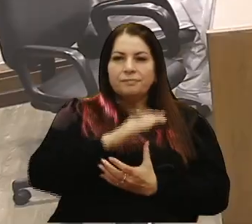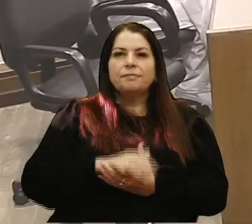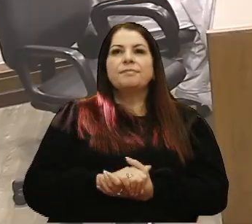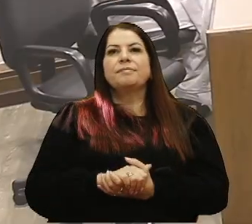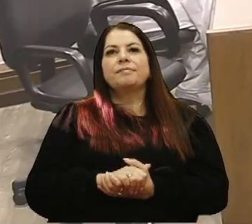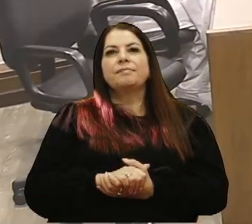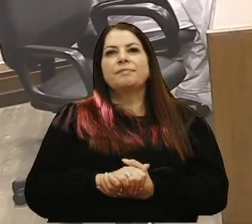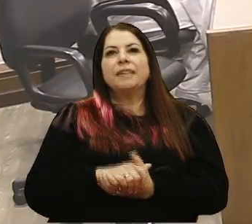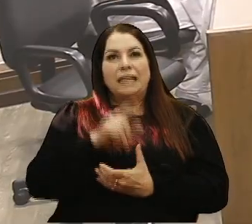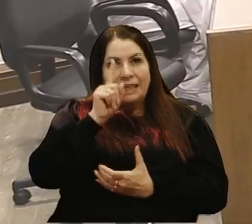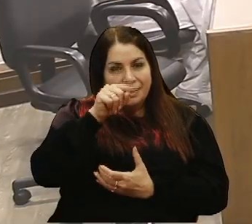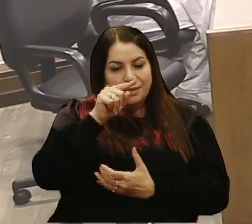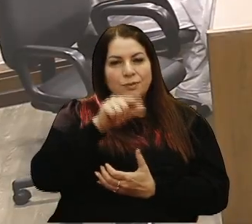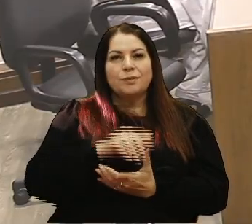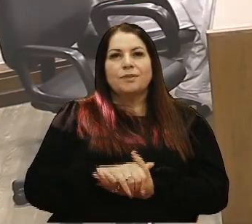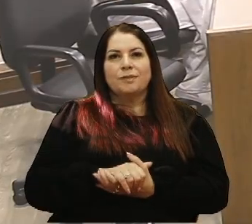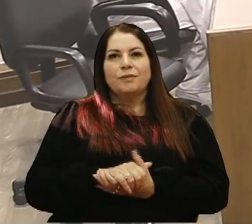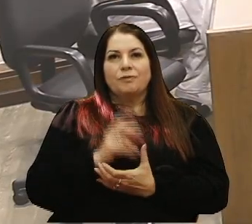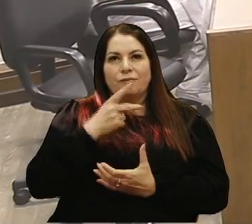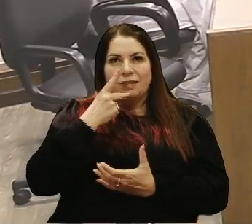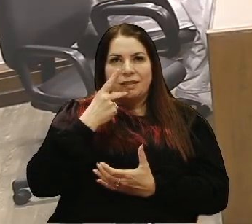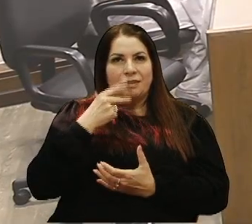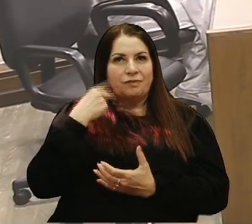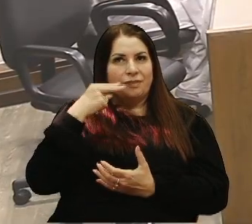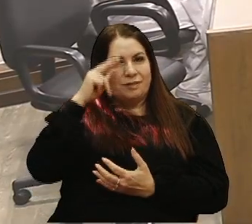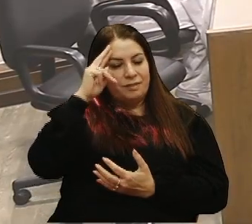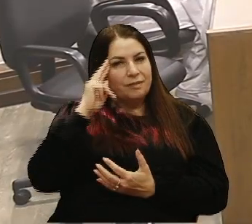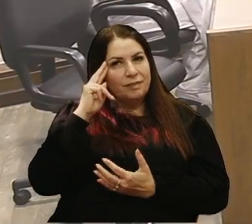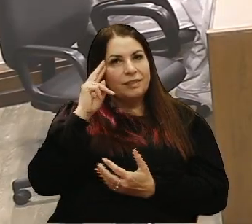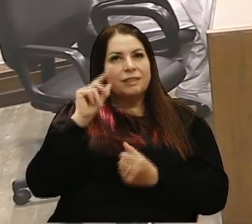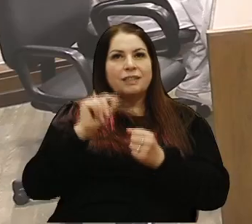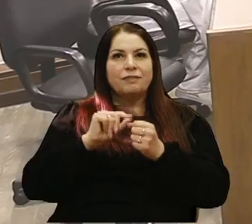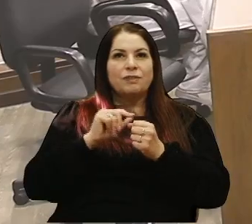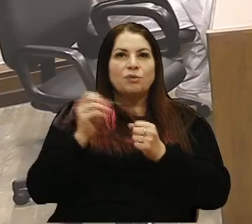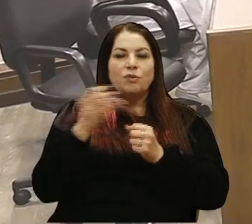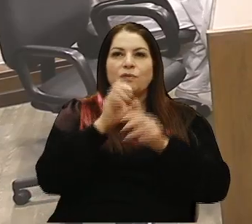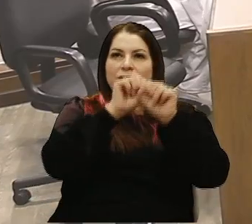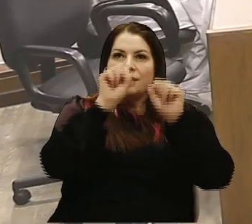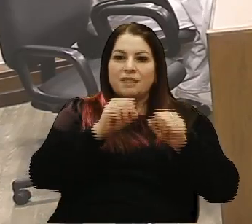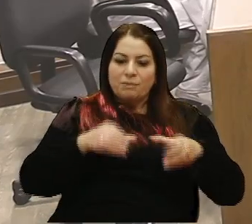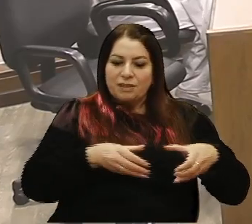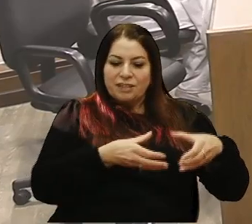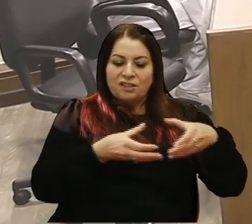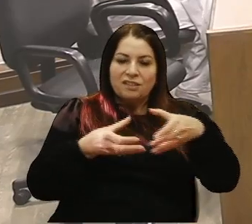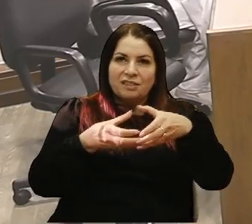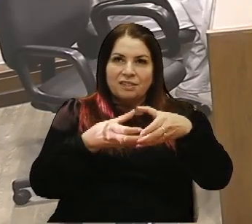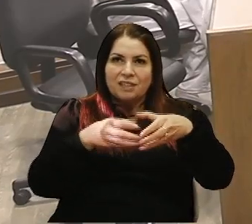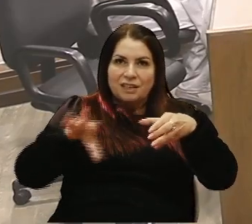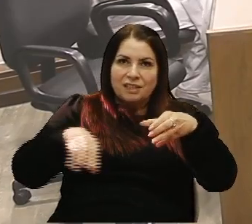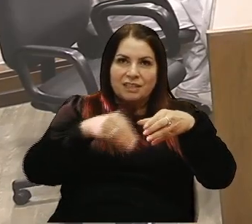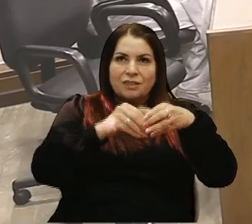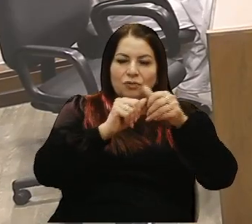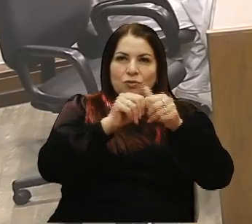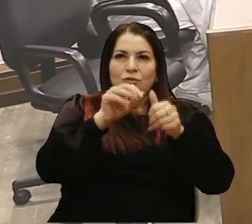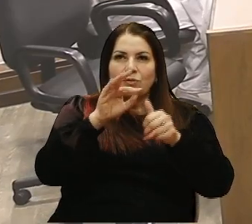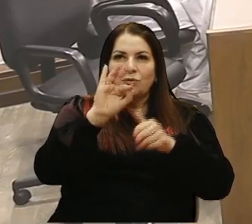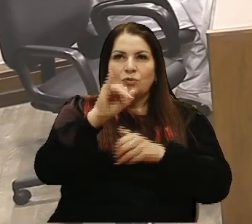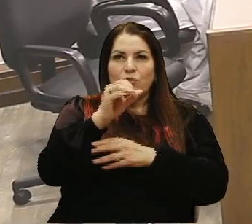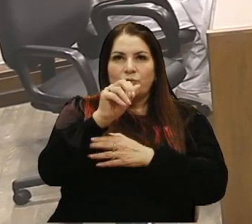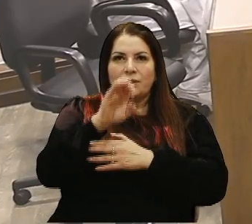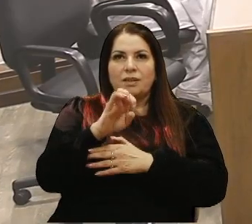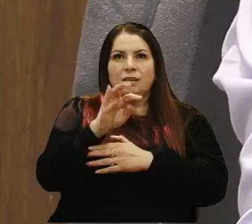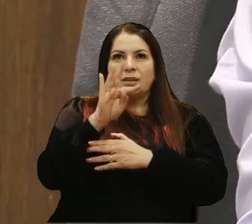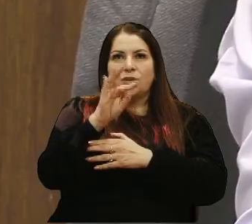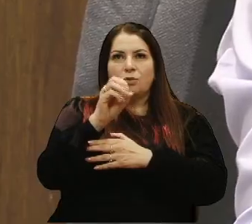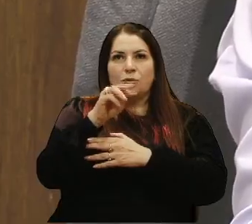É exatamente isso que eu comentei, vereador Rafael. Tem que fazer um novo sistema de drenagem e a inclusão da José Tovazzi foi um pedido